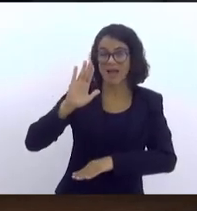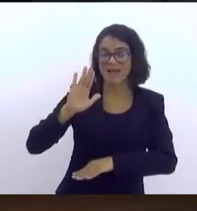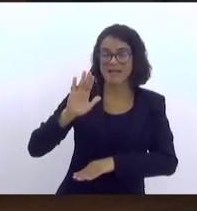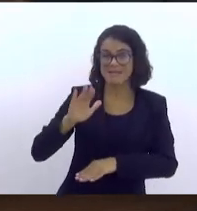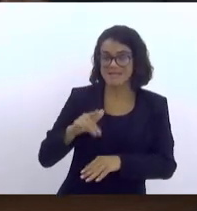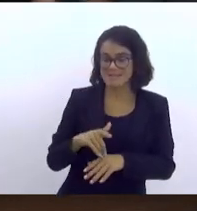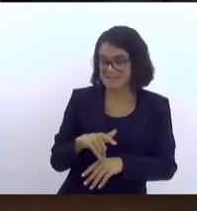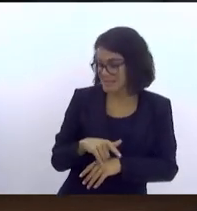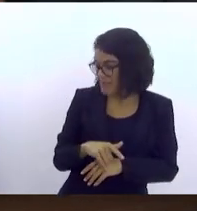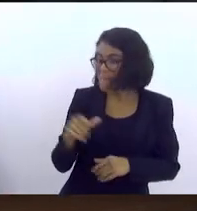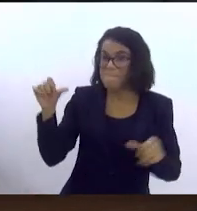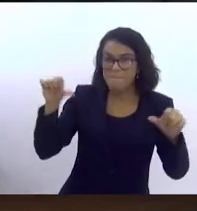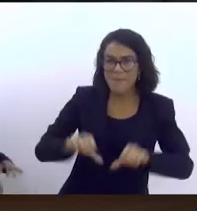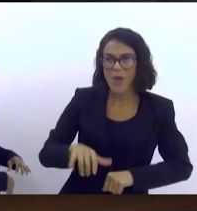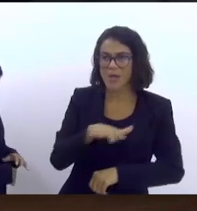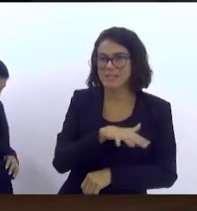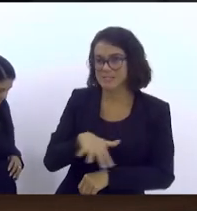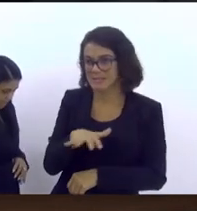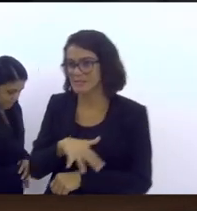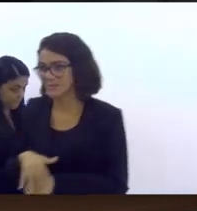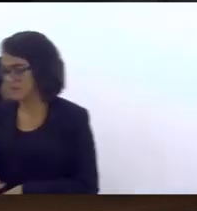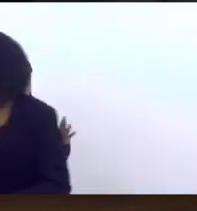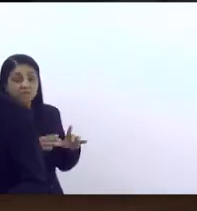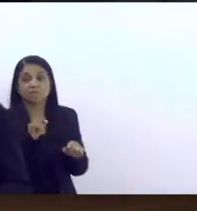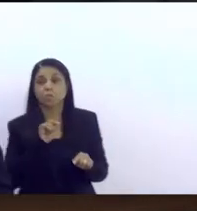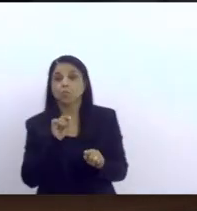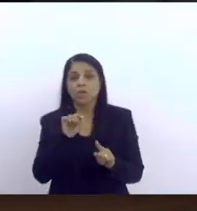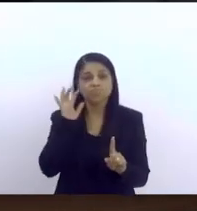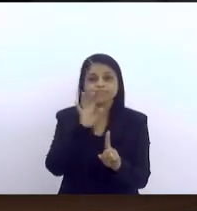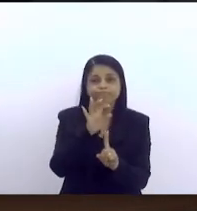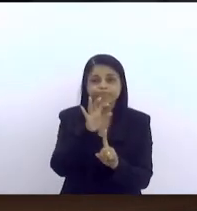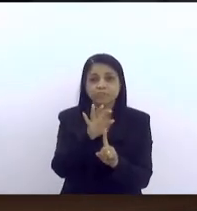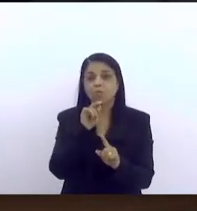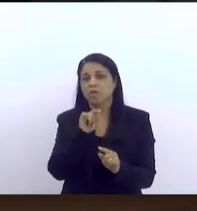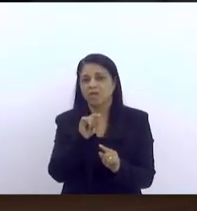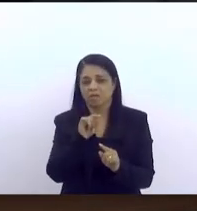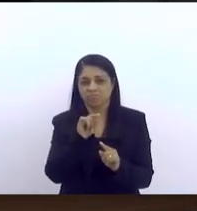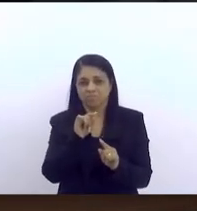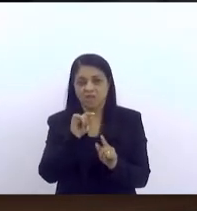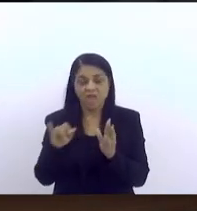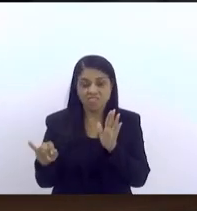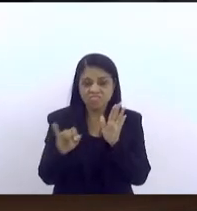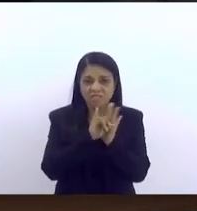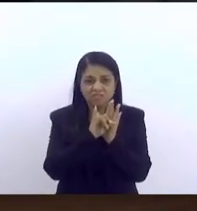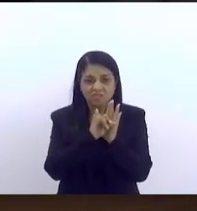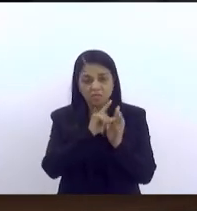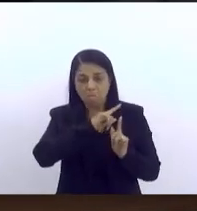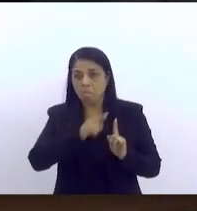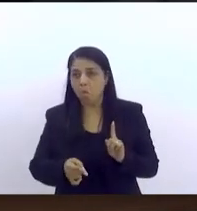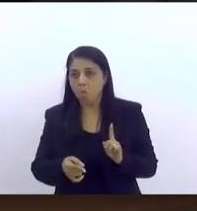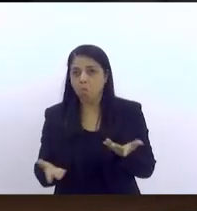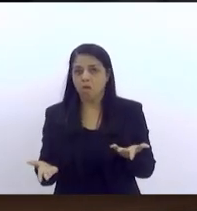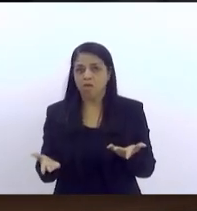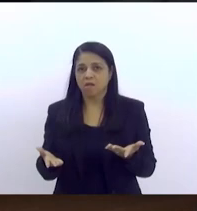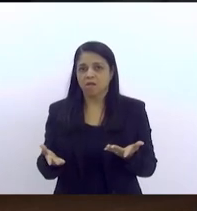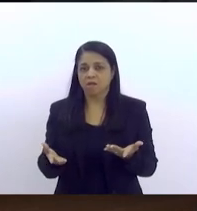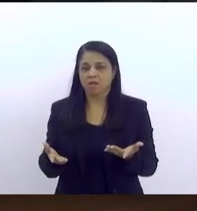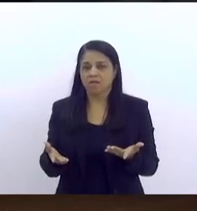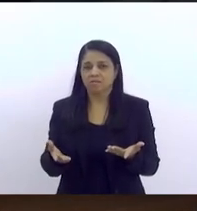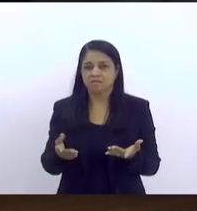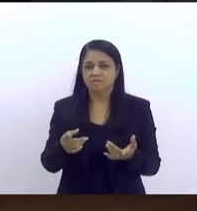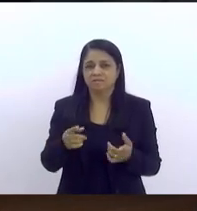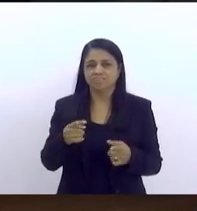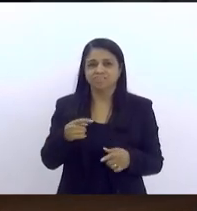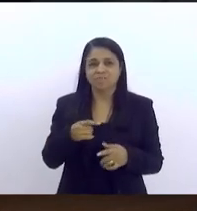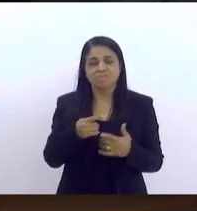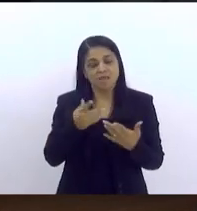infla esse tipo de situação é a invalidação a invalidação é